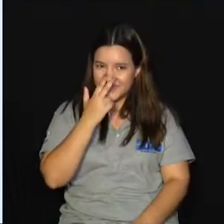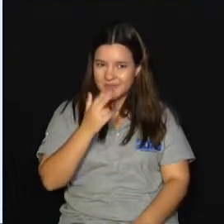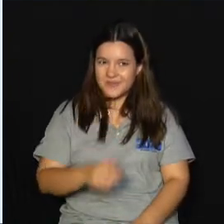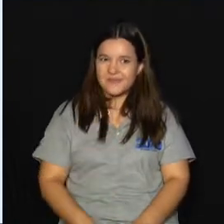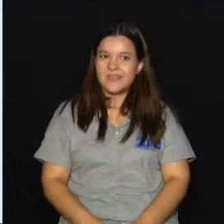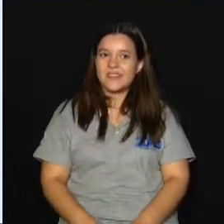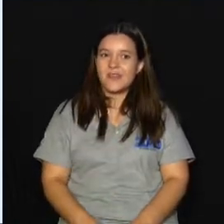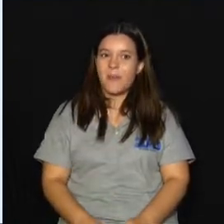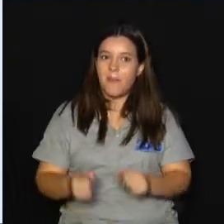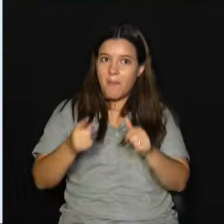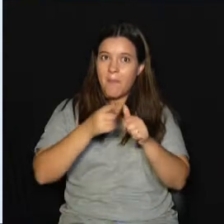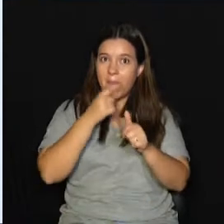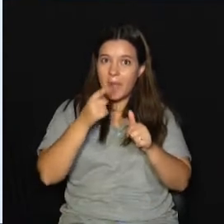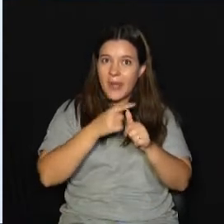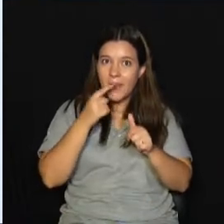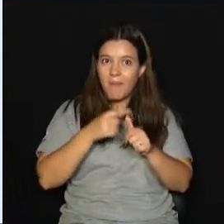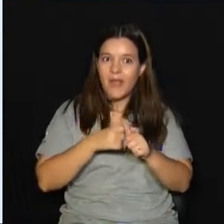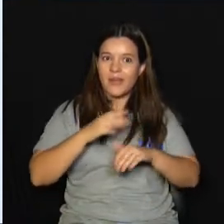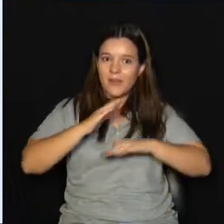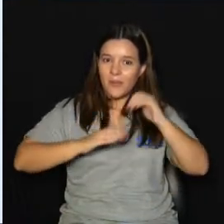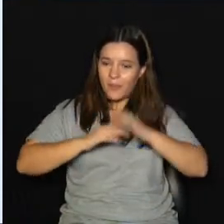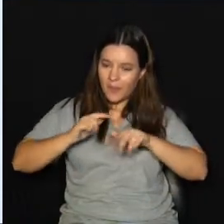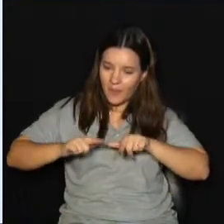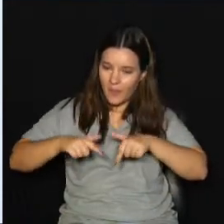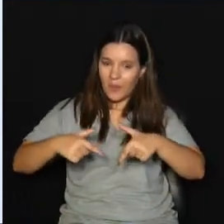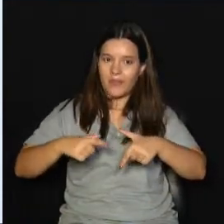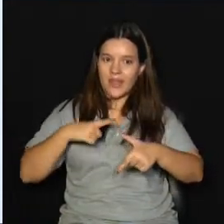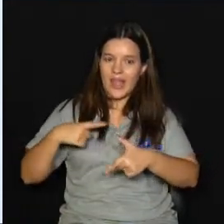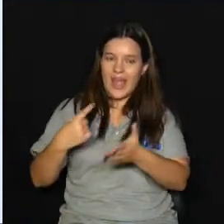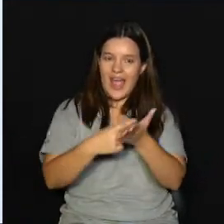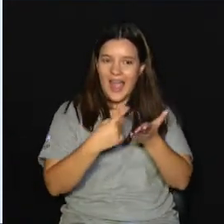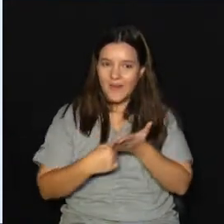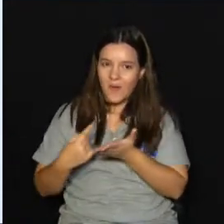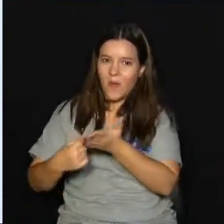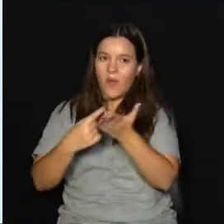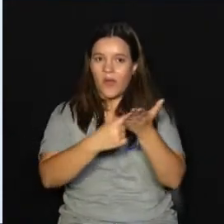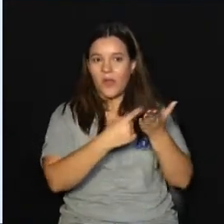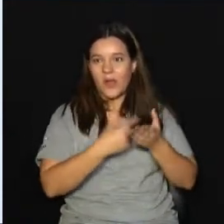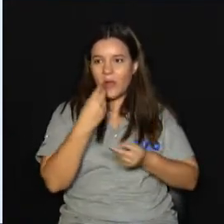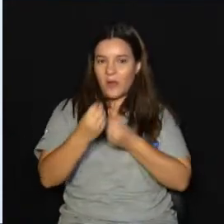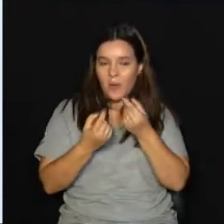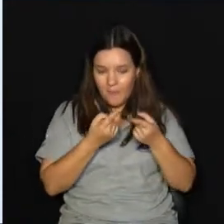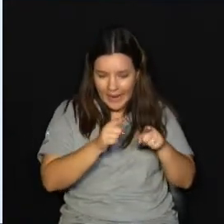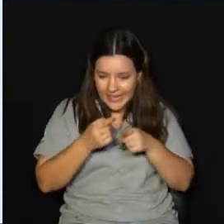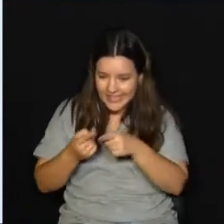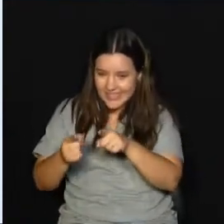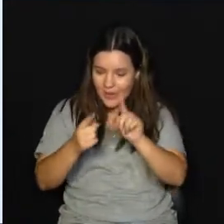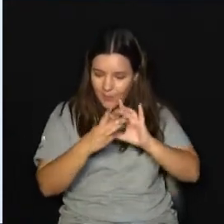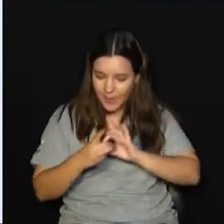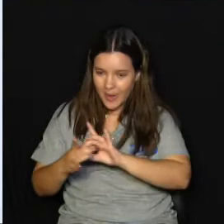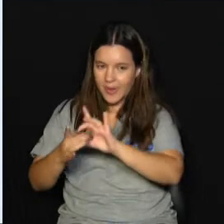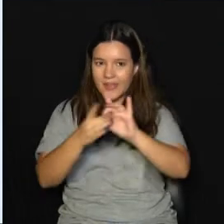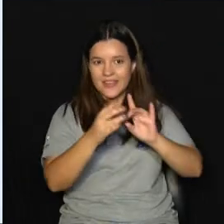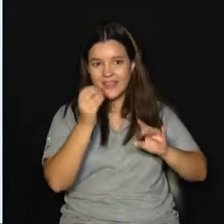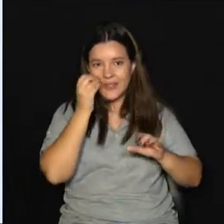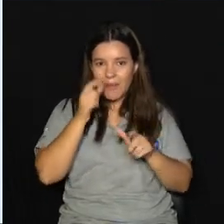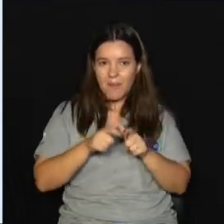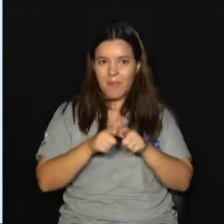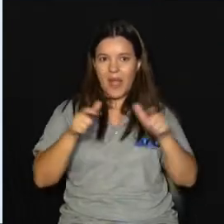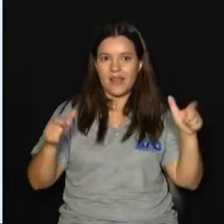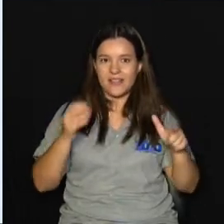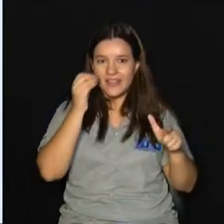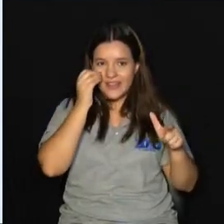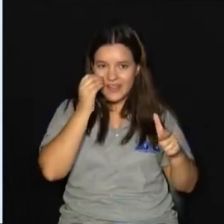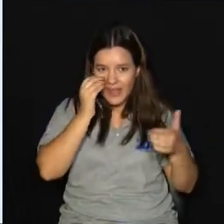da agenda vai ser começar a fazer acordos e pensar quem vai se juntar e como eles vão fazer para criar uma maioria, para aprovar